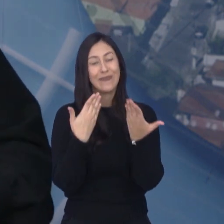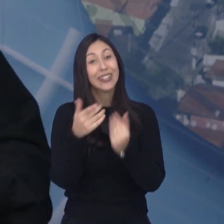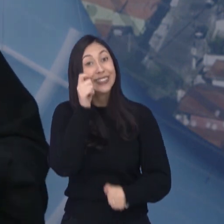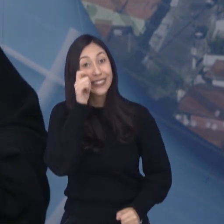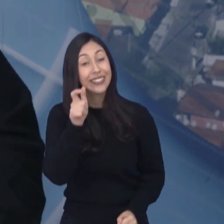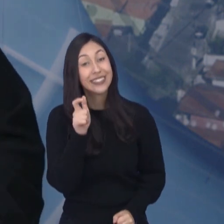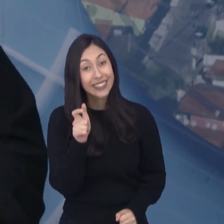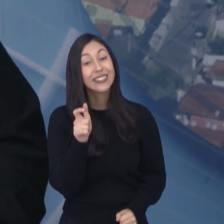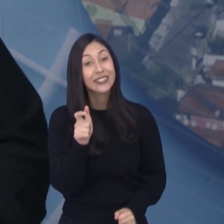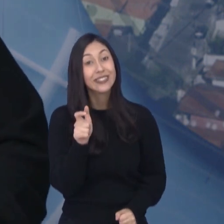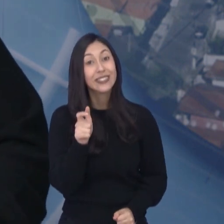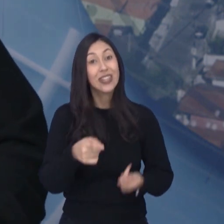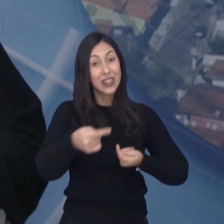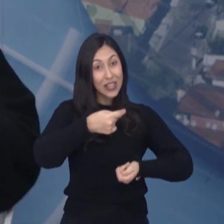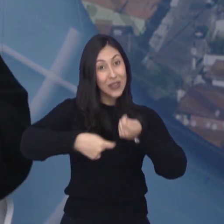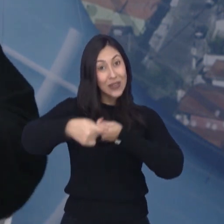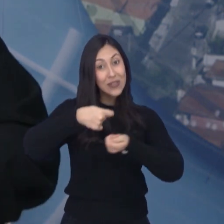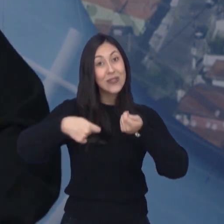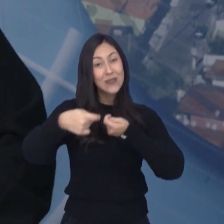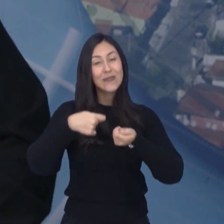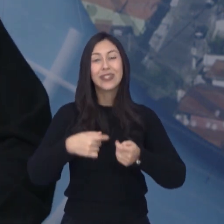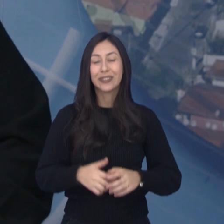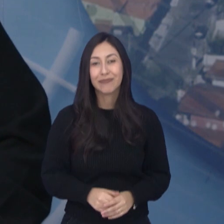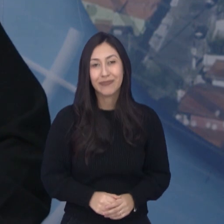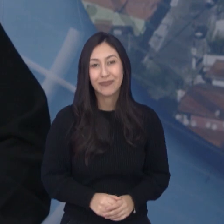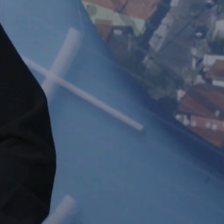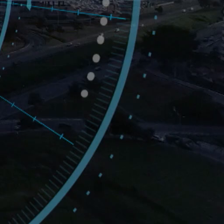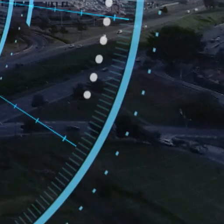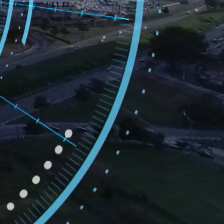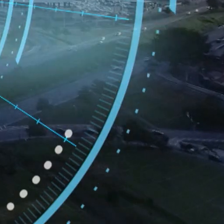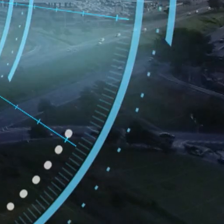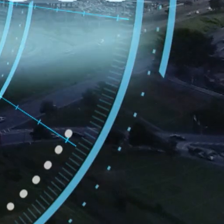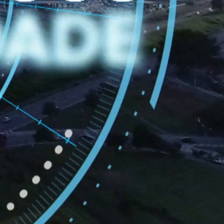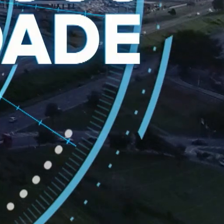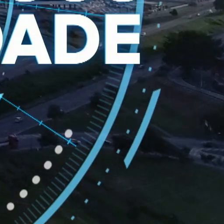tão interessante, né, sobre economia local. Voltamos já já.